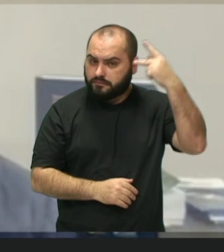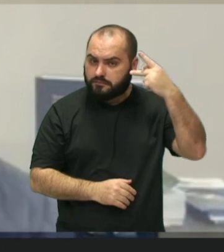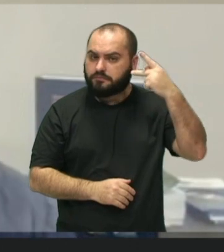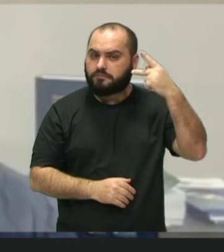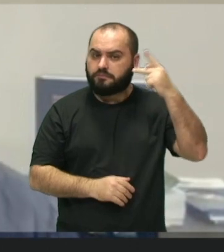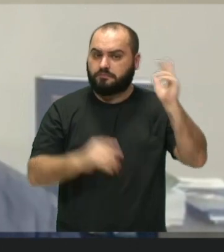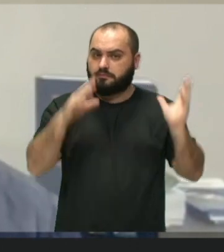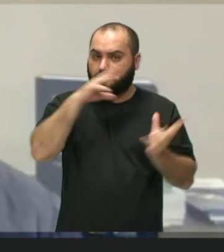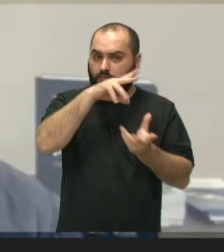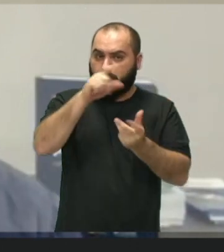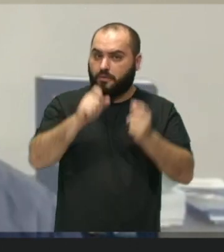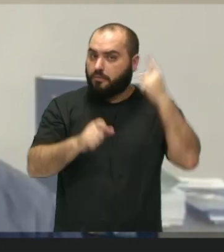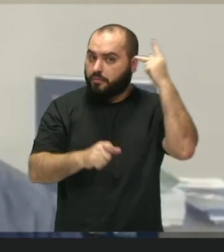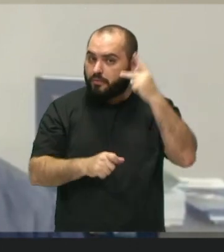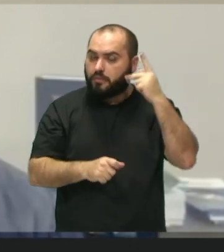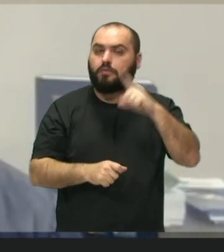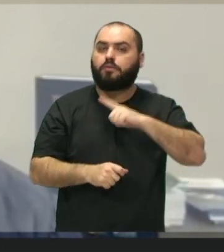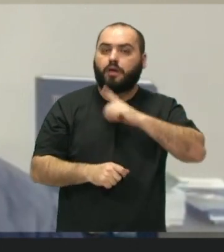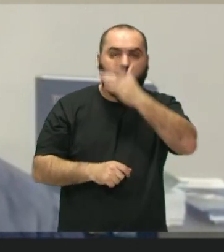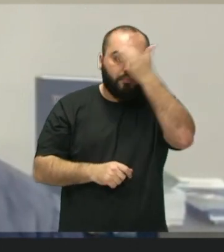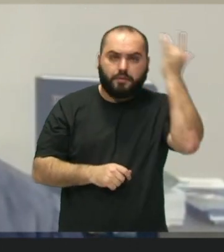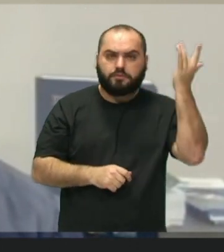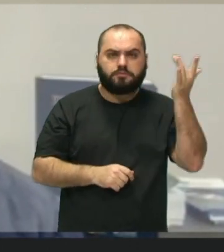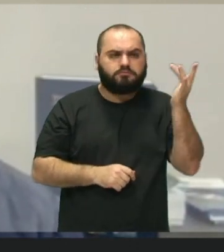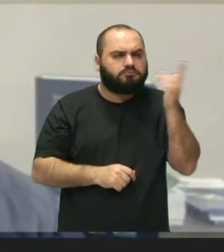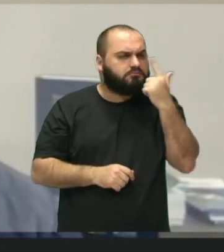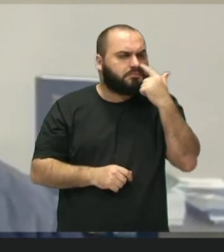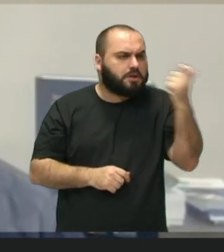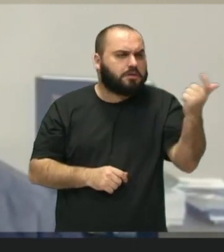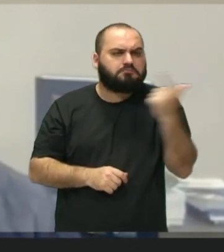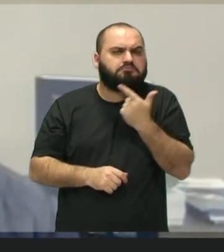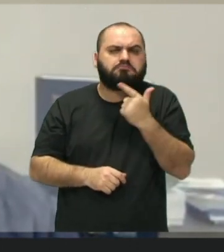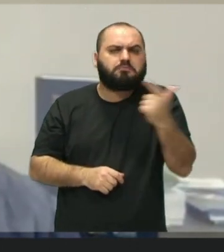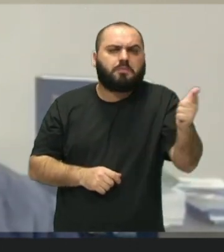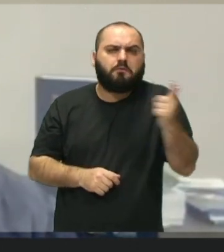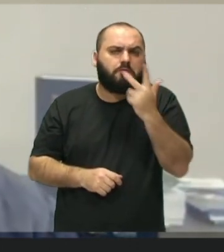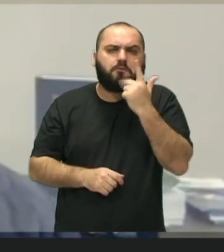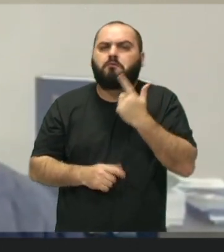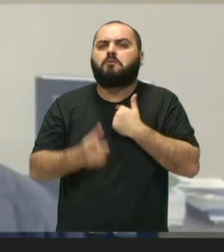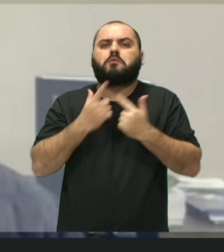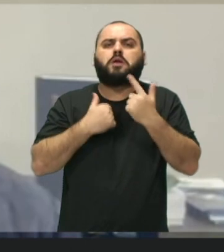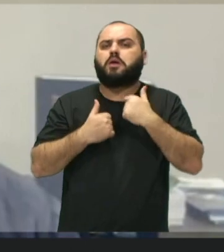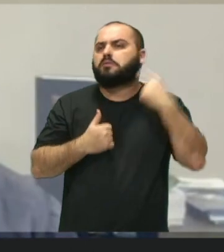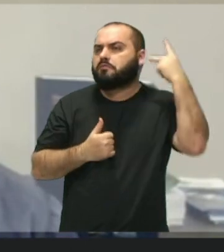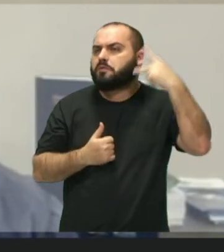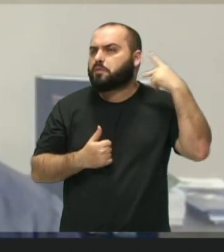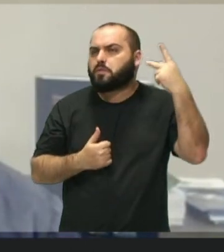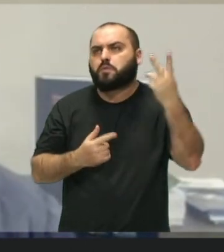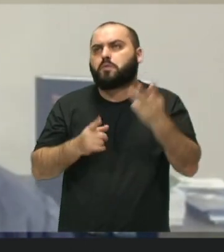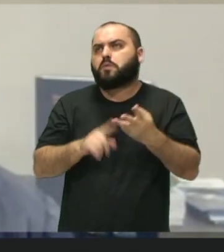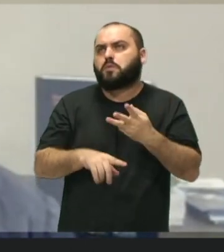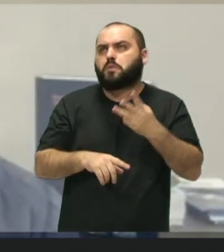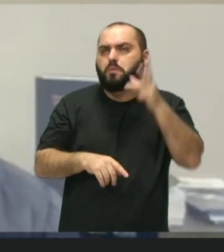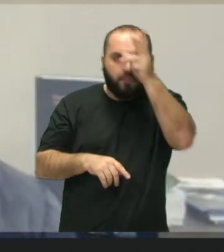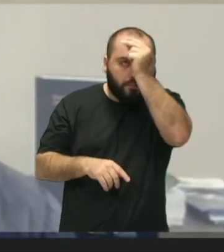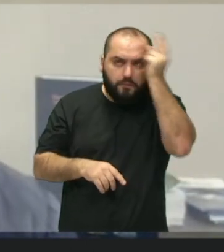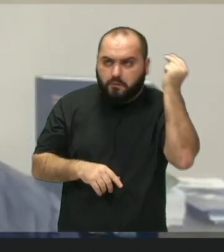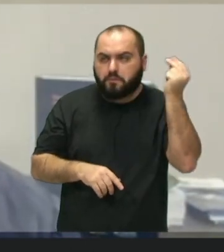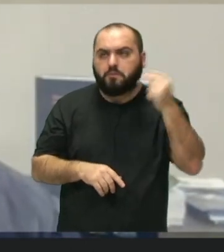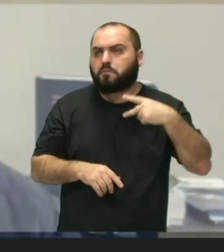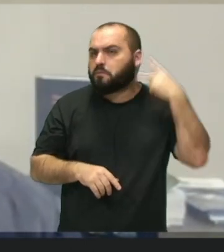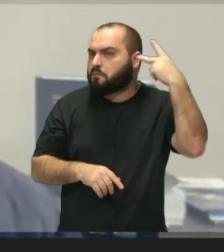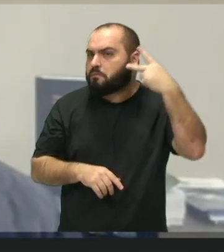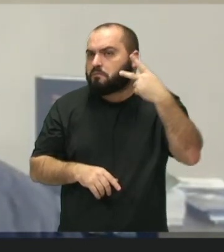O mundo político tem pessoas que não têm interesse em ser político, em ser um vereador, em ser um prefeito, mas